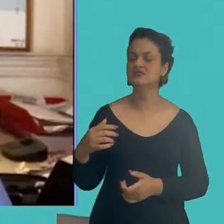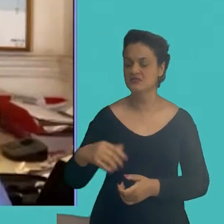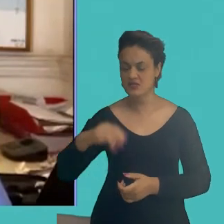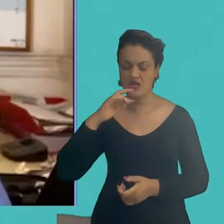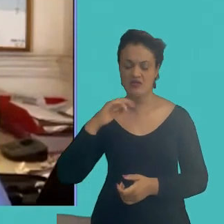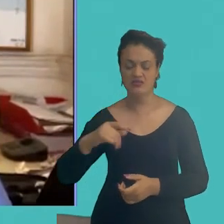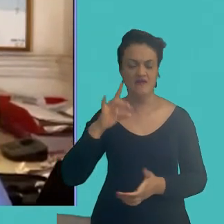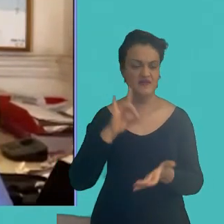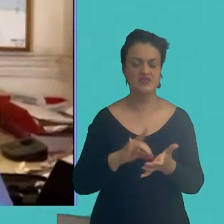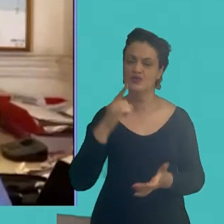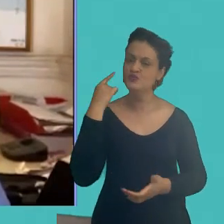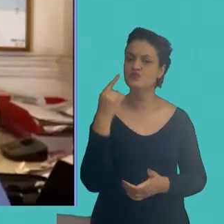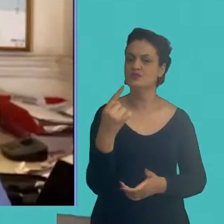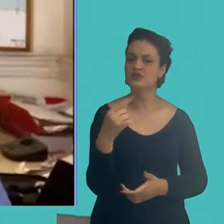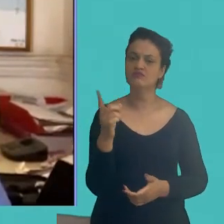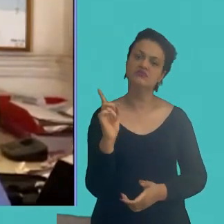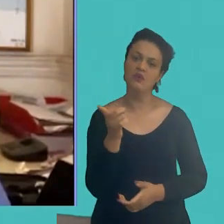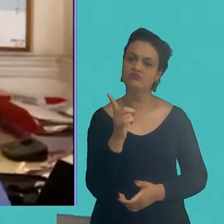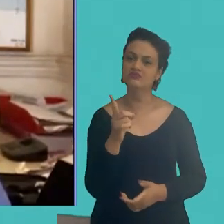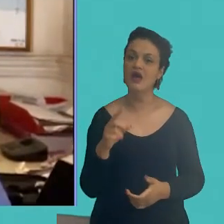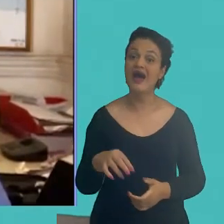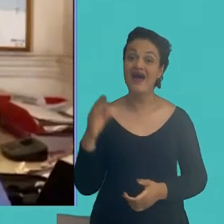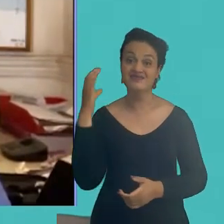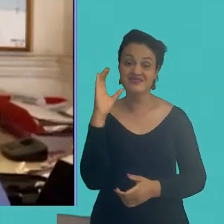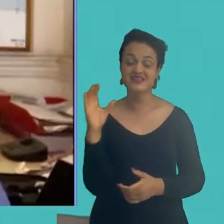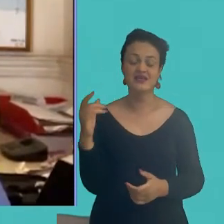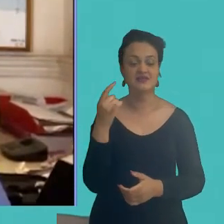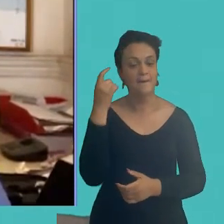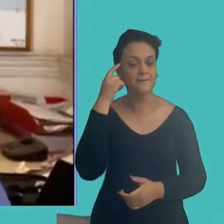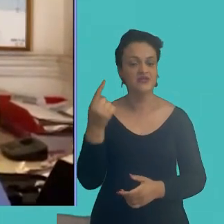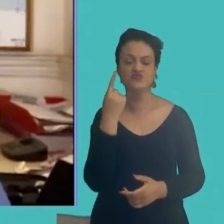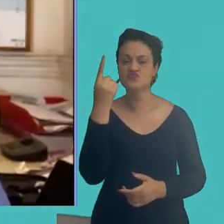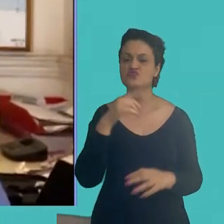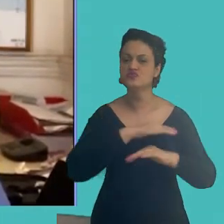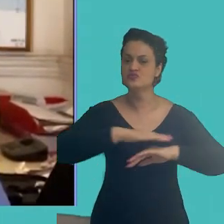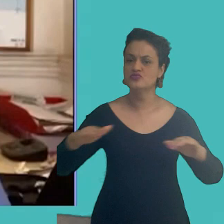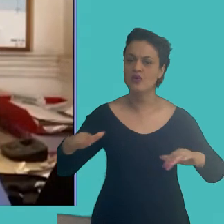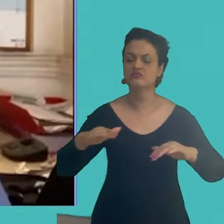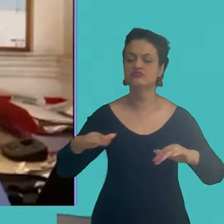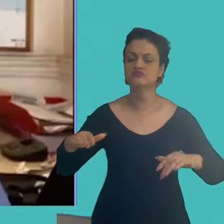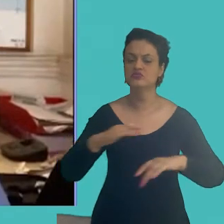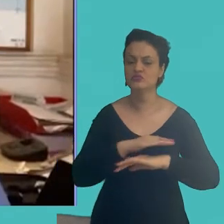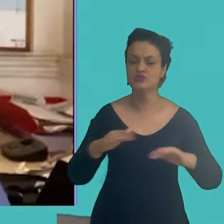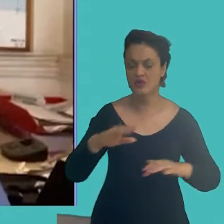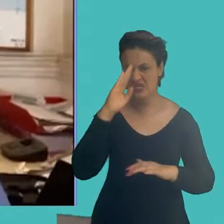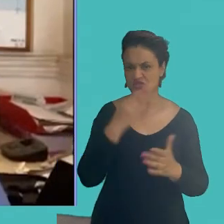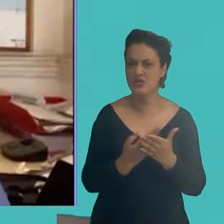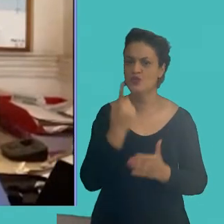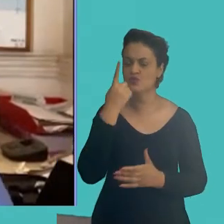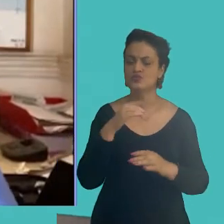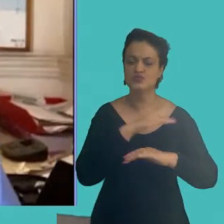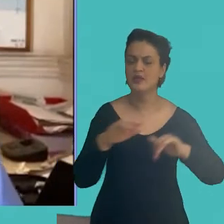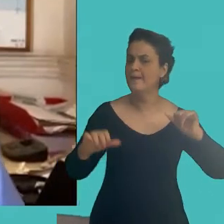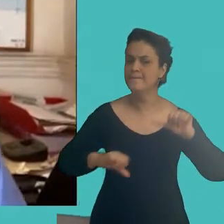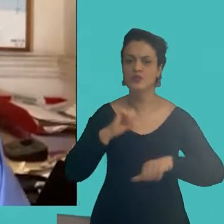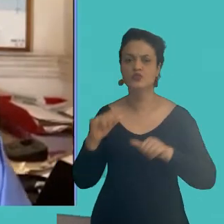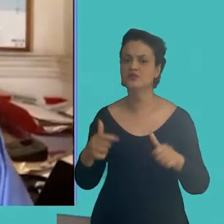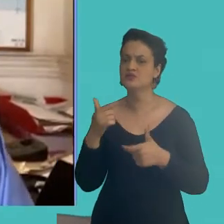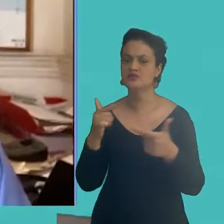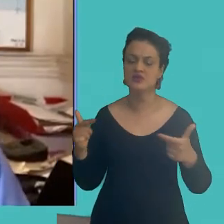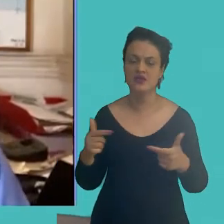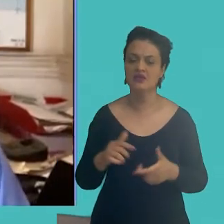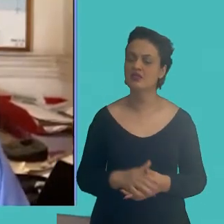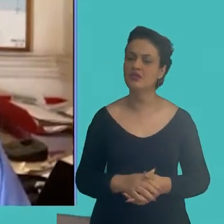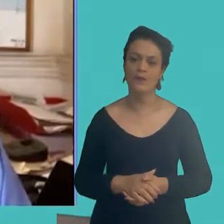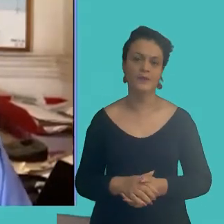ela não se apoderou daquilo que possa ser considerado absolutamente imutável e seguro. Se bem